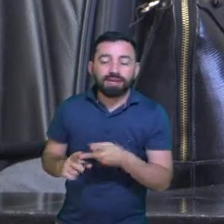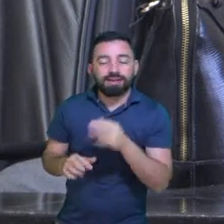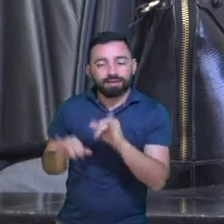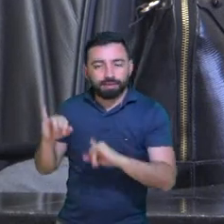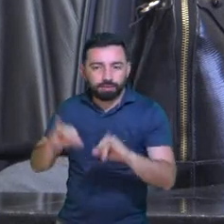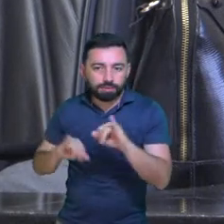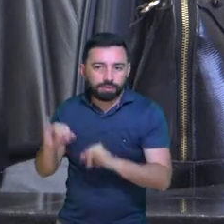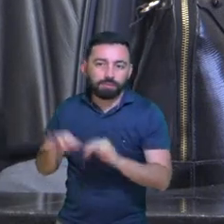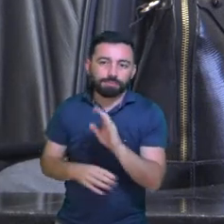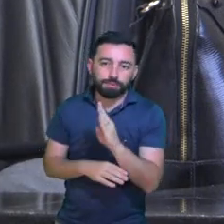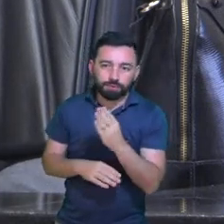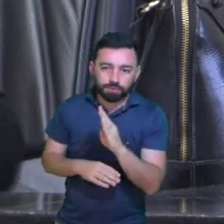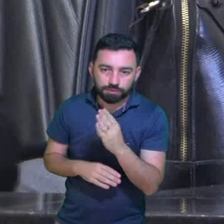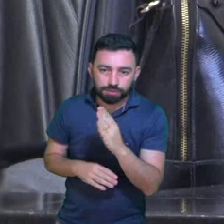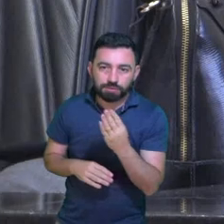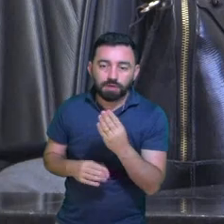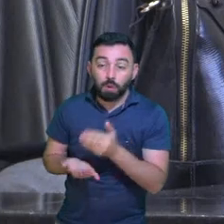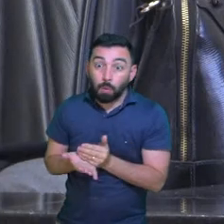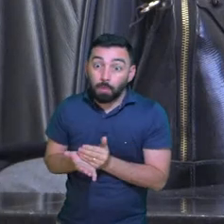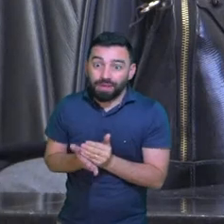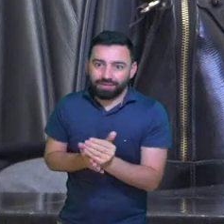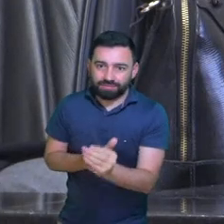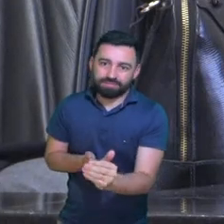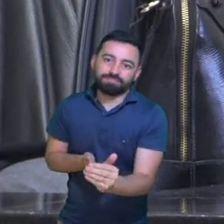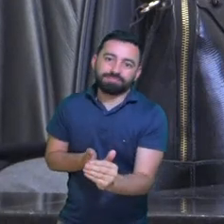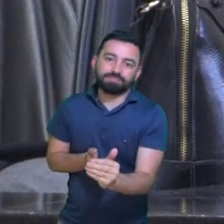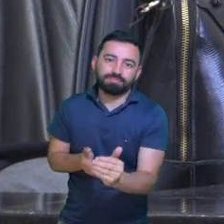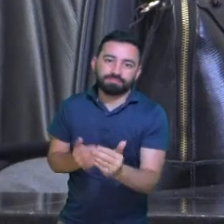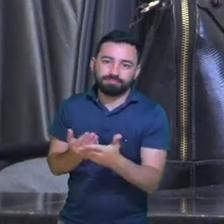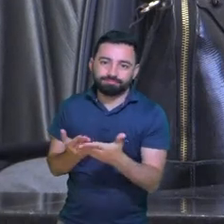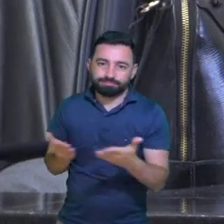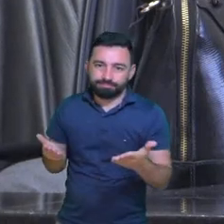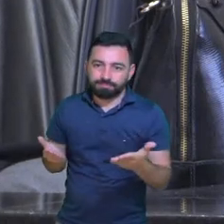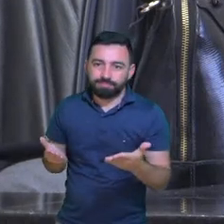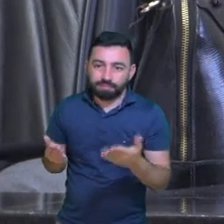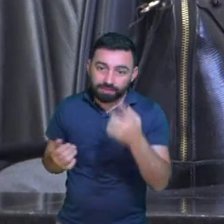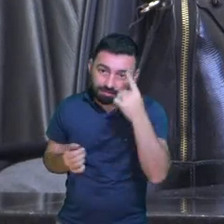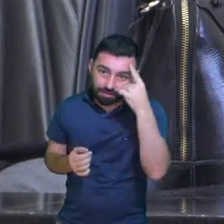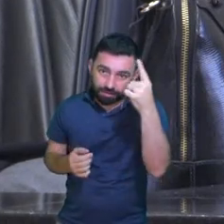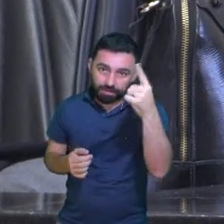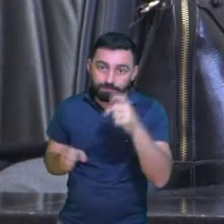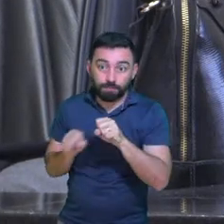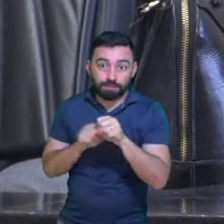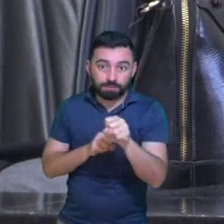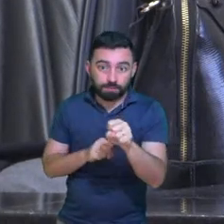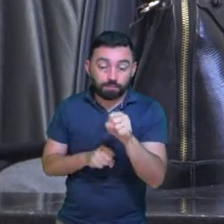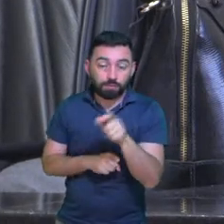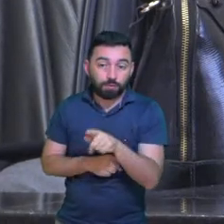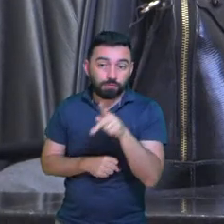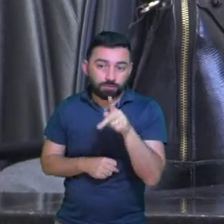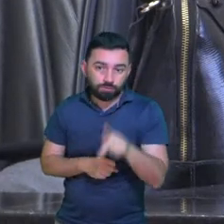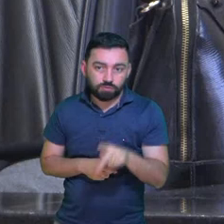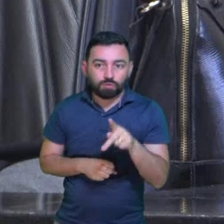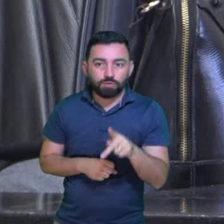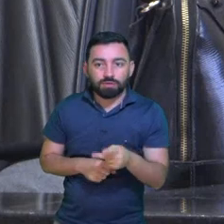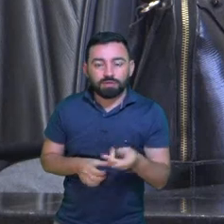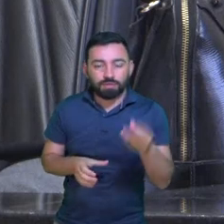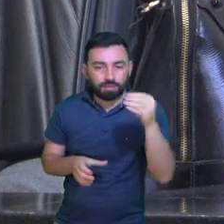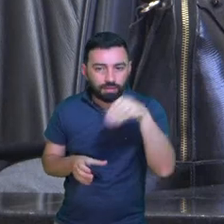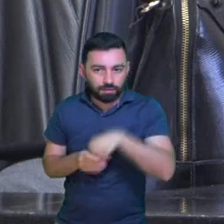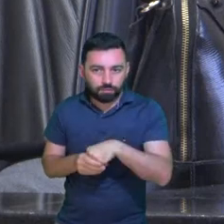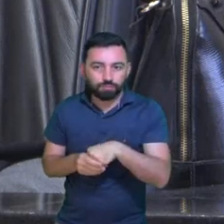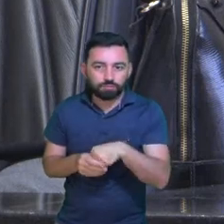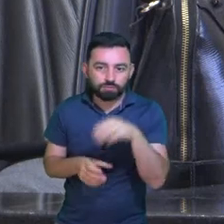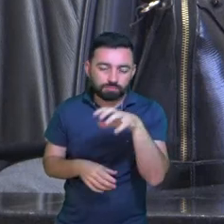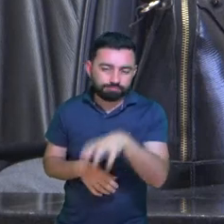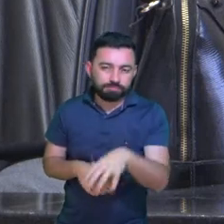biologia então nasce essa essa concepção de ter a formação de professores dentro dos centros do conhecimento